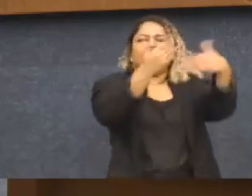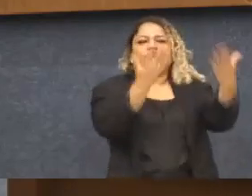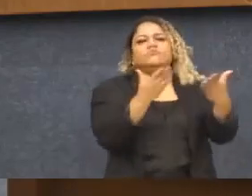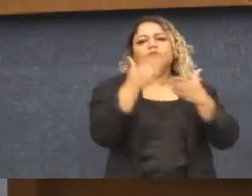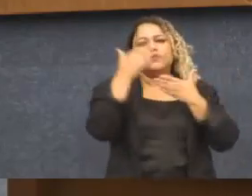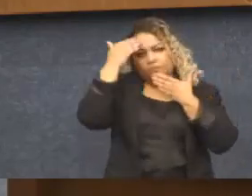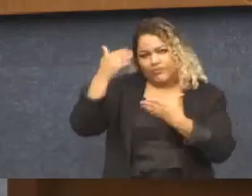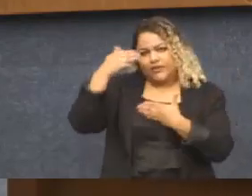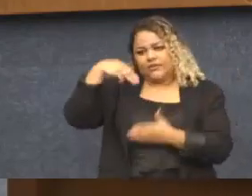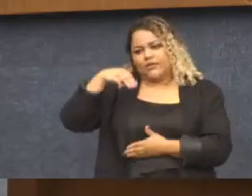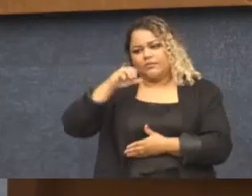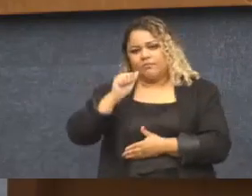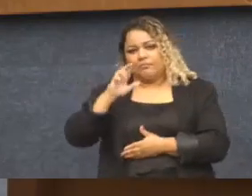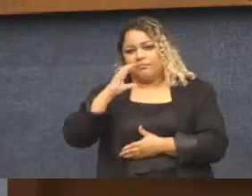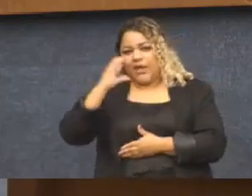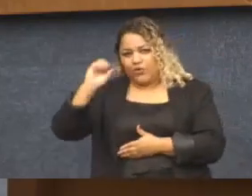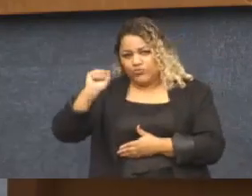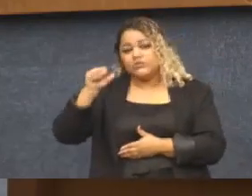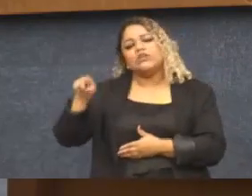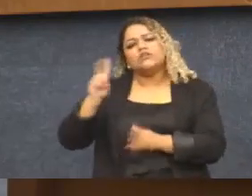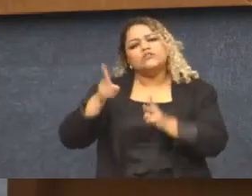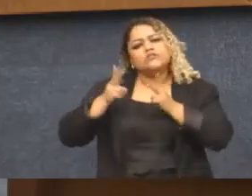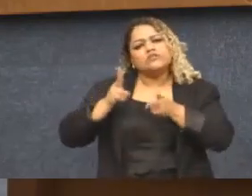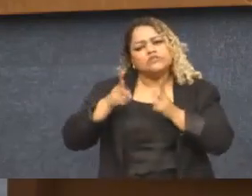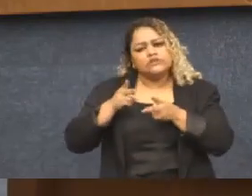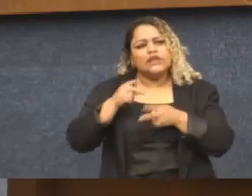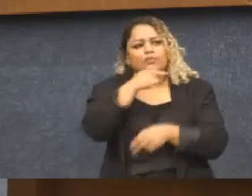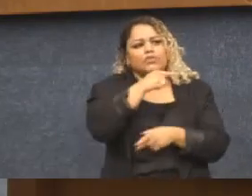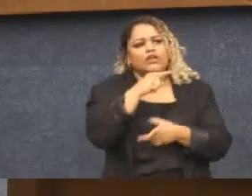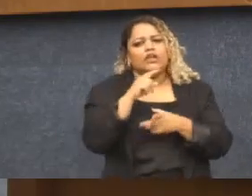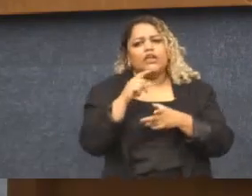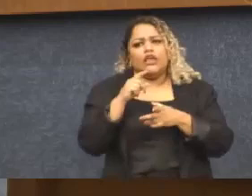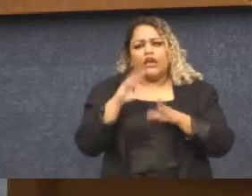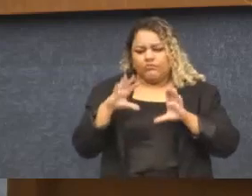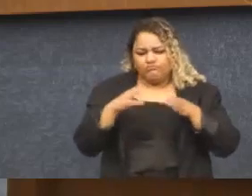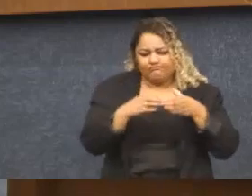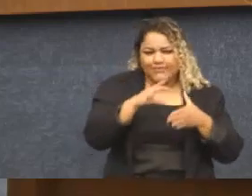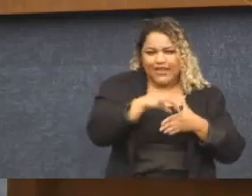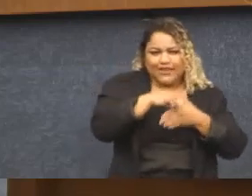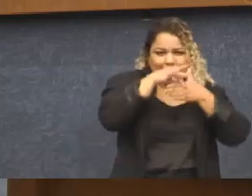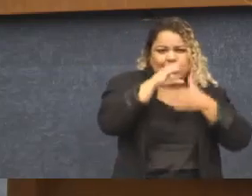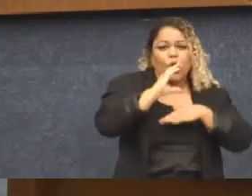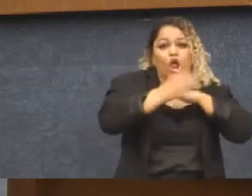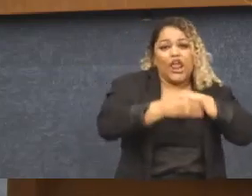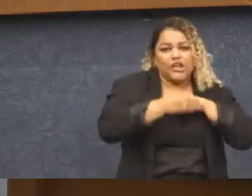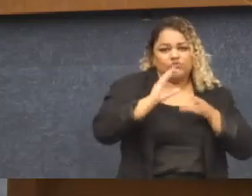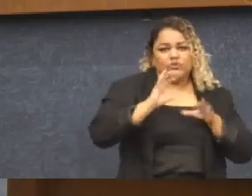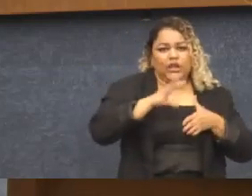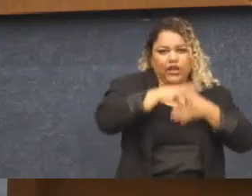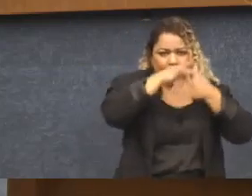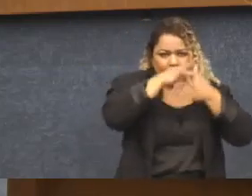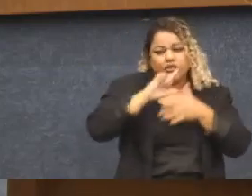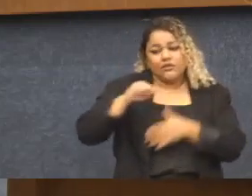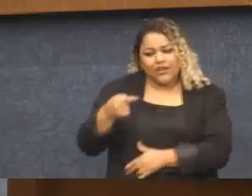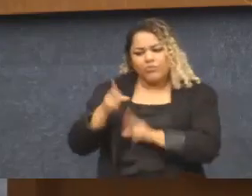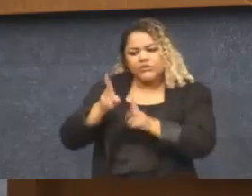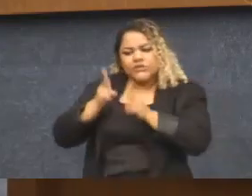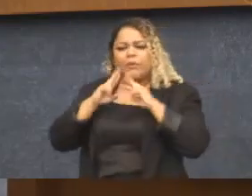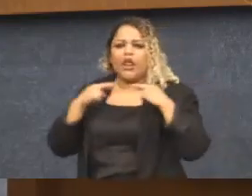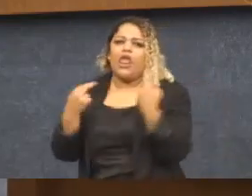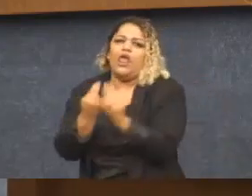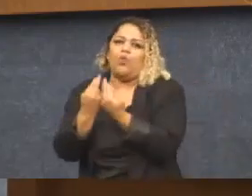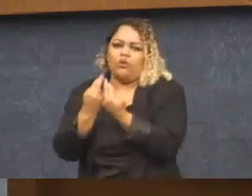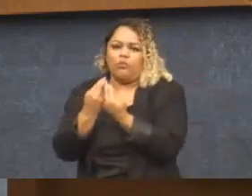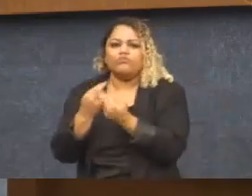do Colégio de Líderes sempre se reúne comigo para essas sugestões. Na Câmara Municipal, que nunca saiu dos trilhos e segue a